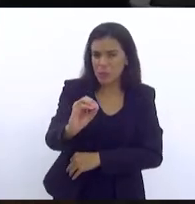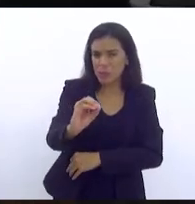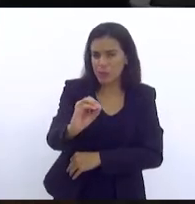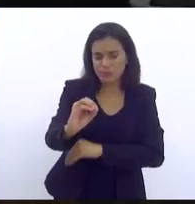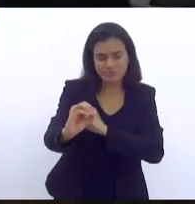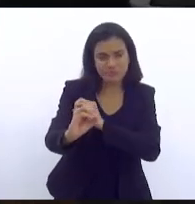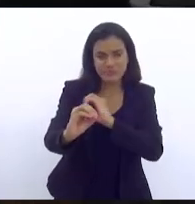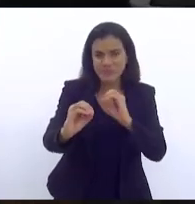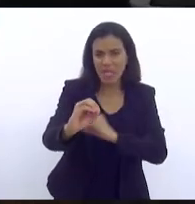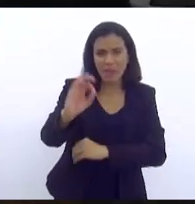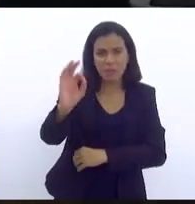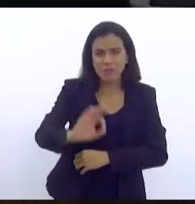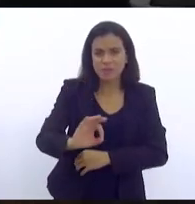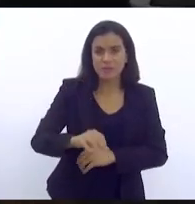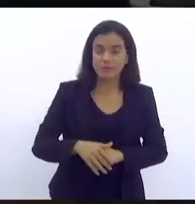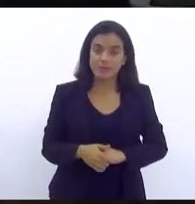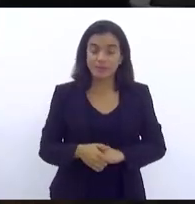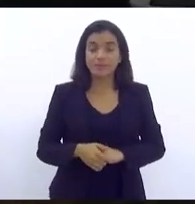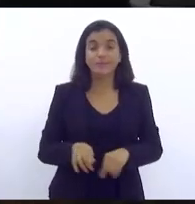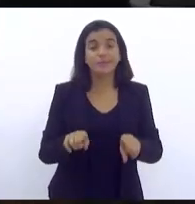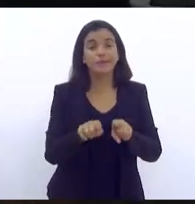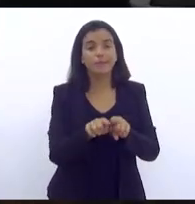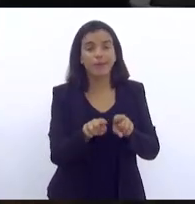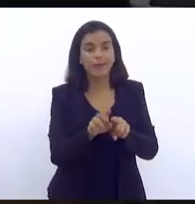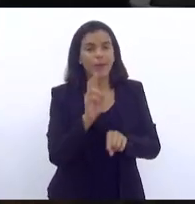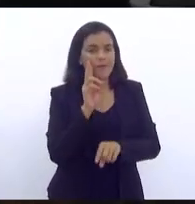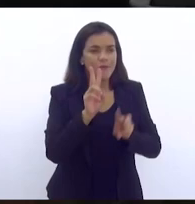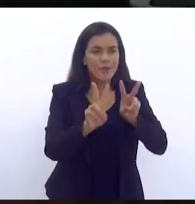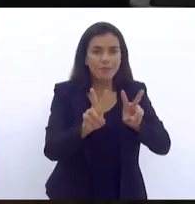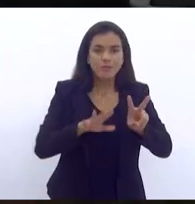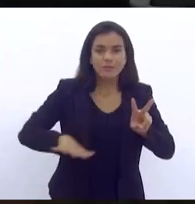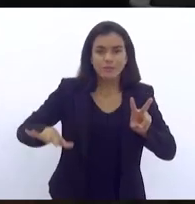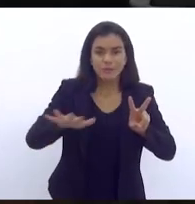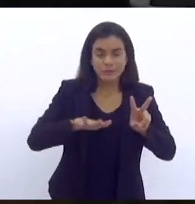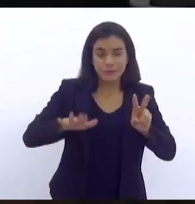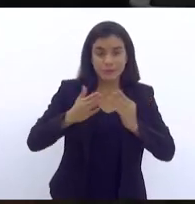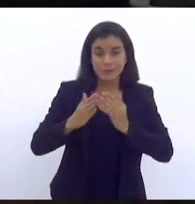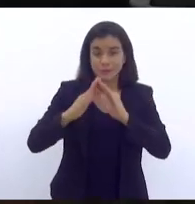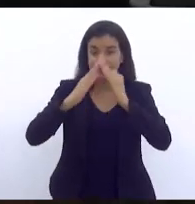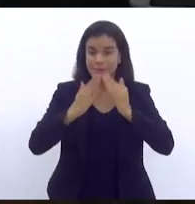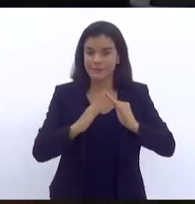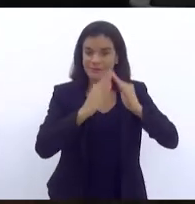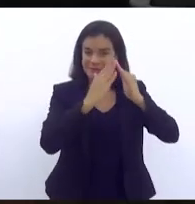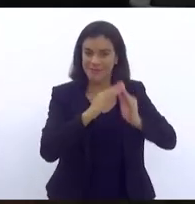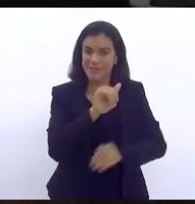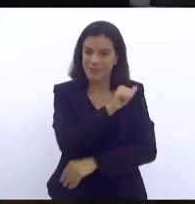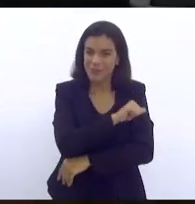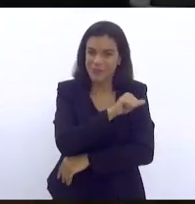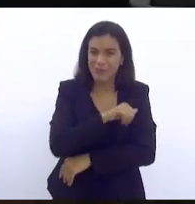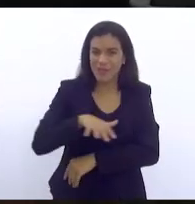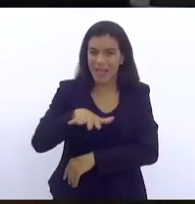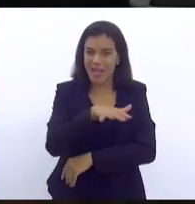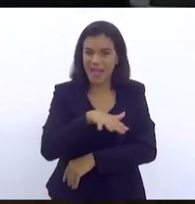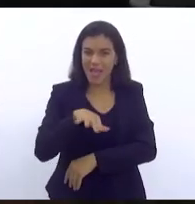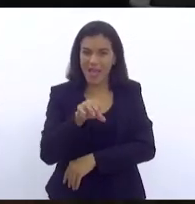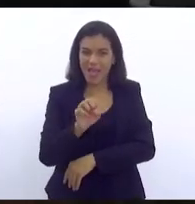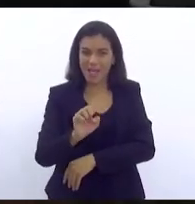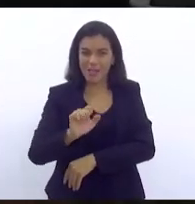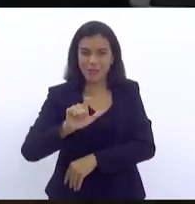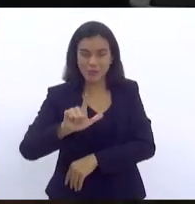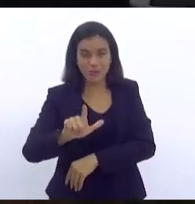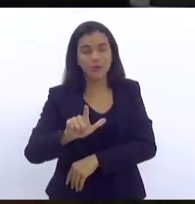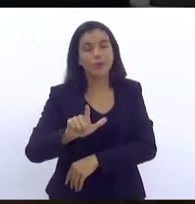0% de tratamento bem como a gente vê situações de favelas aqui do Rio EH favelas da zona sul mesmo e